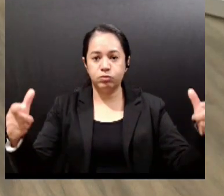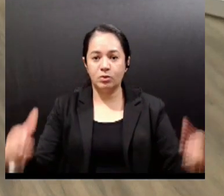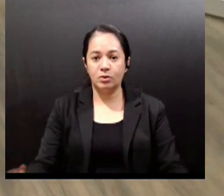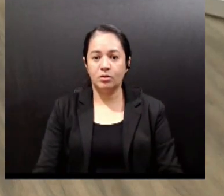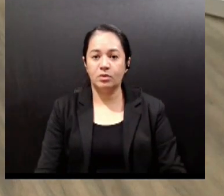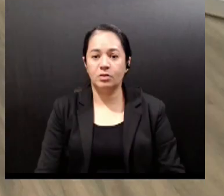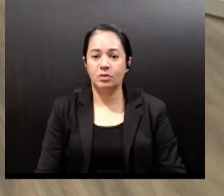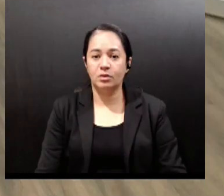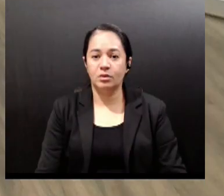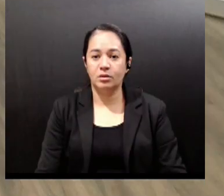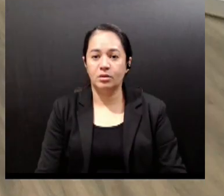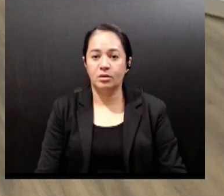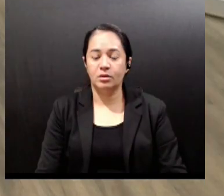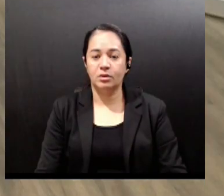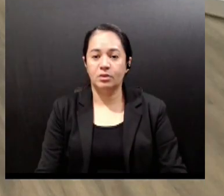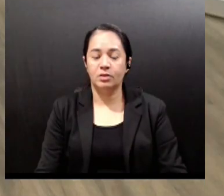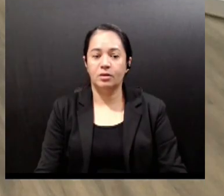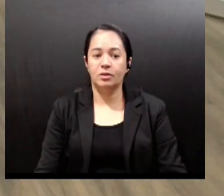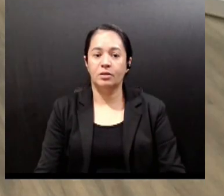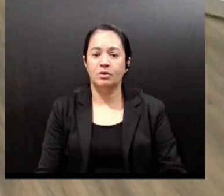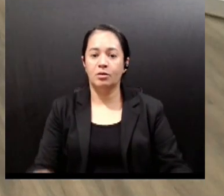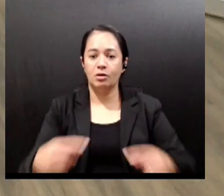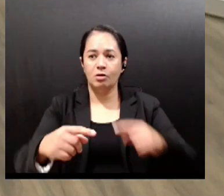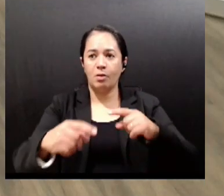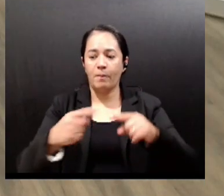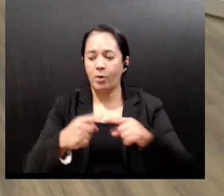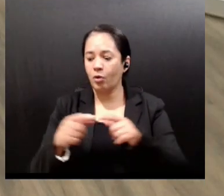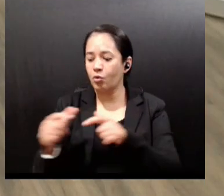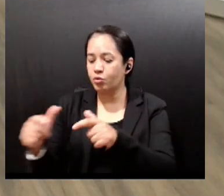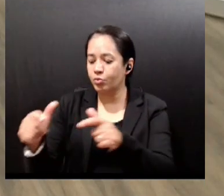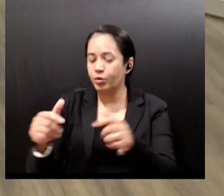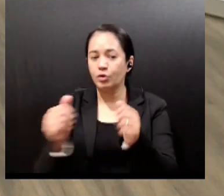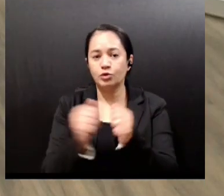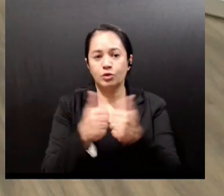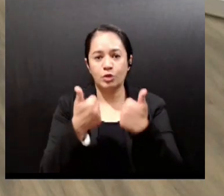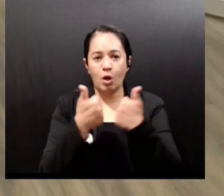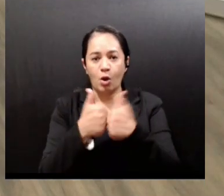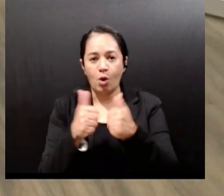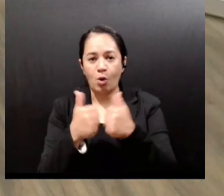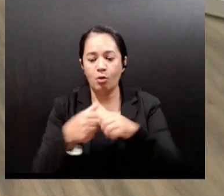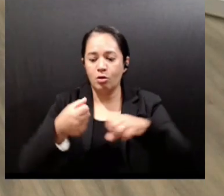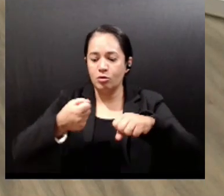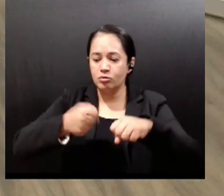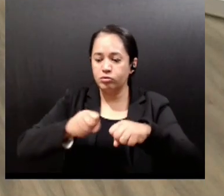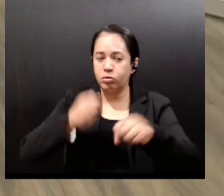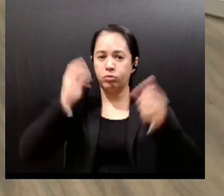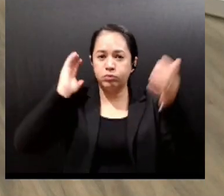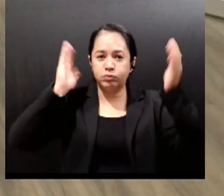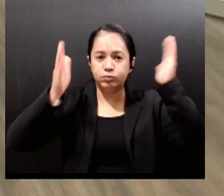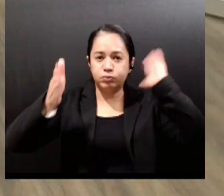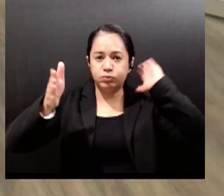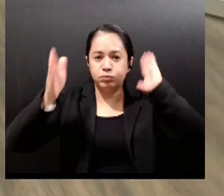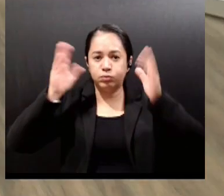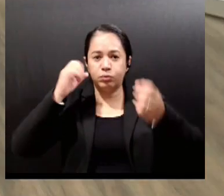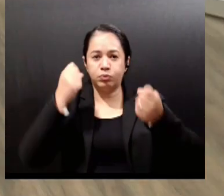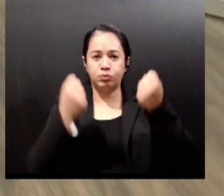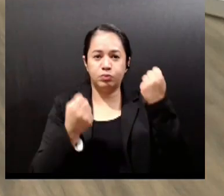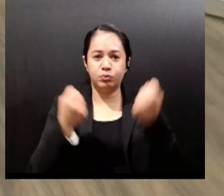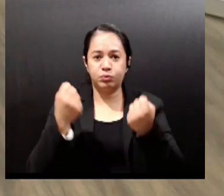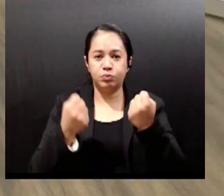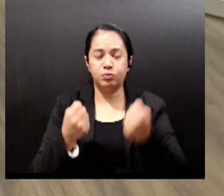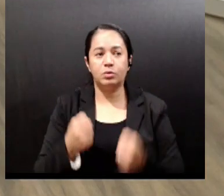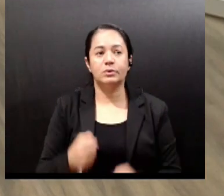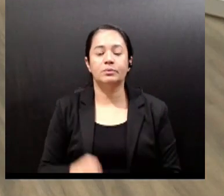aquela disputa de espaço entre ônibus, motocicleta, caminhão, carros, a disputa é sempre maior, né? Exato. E